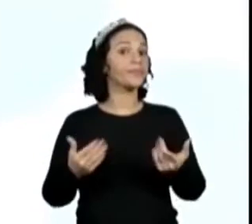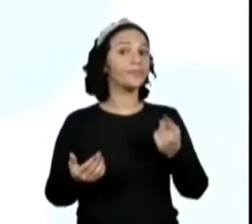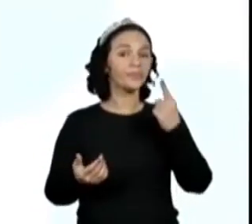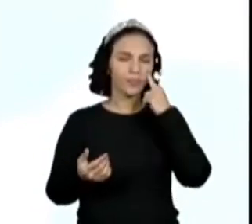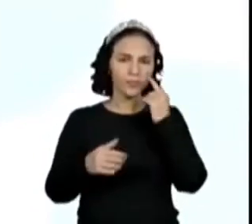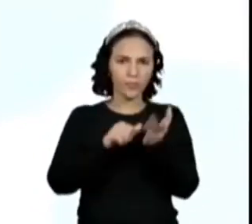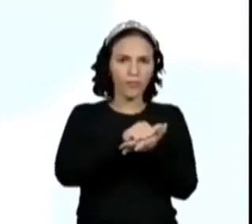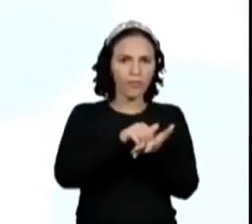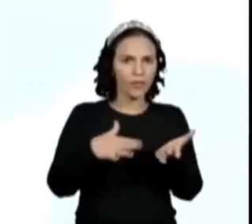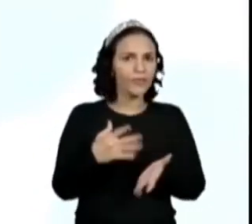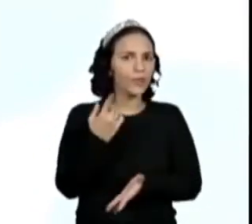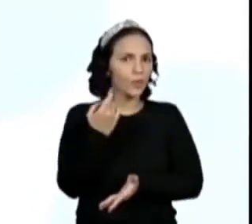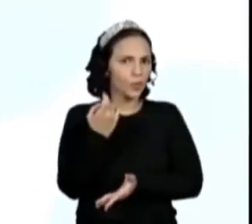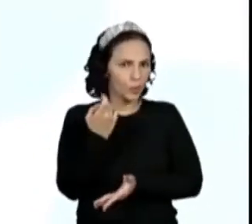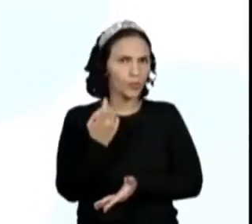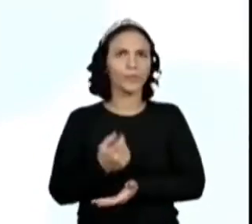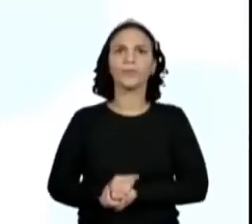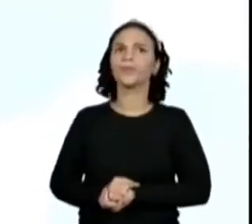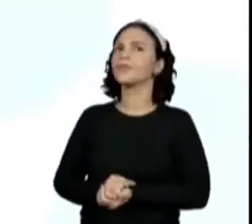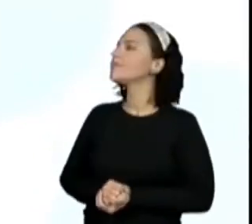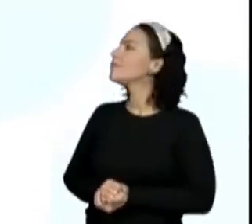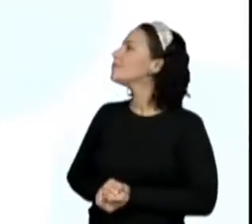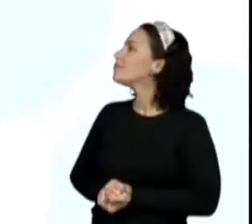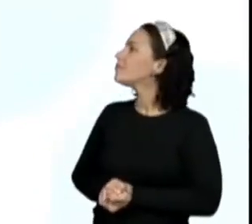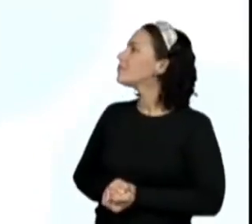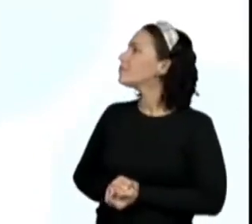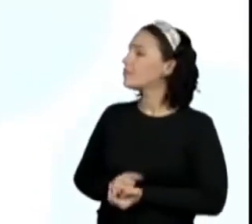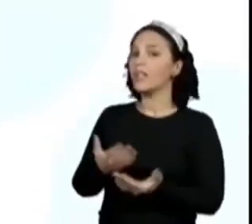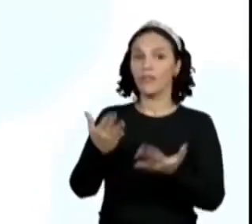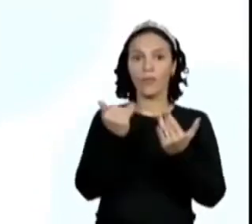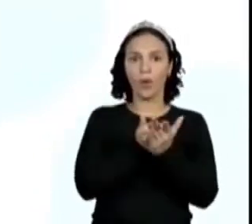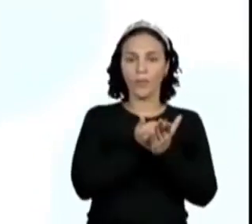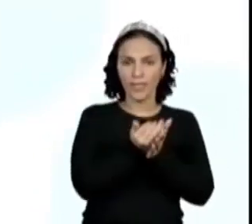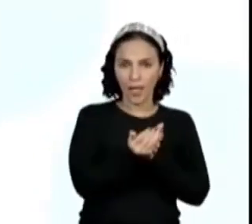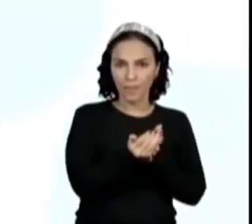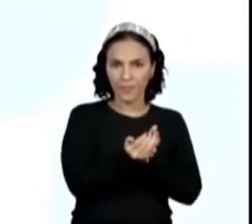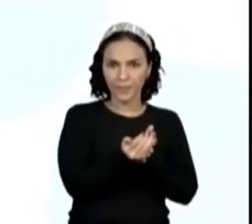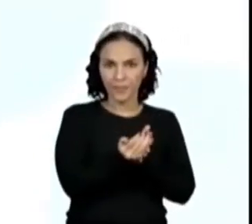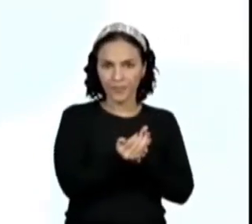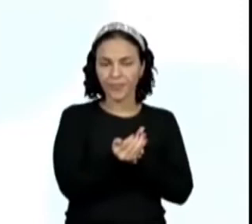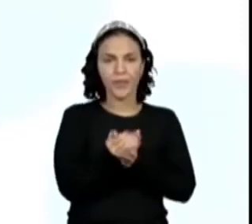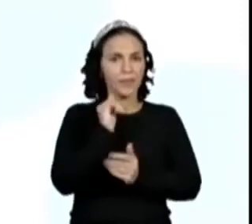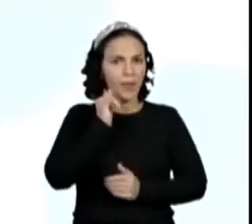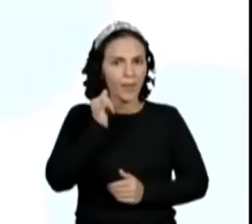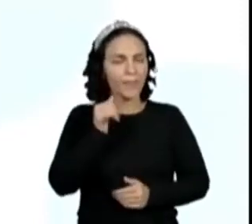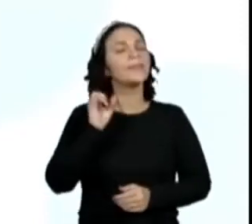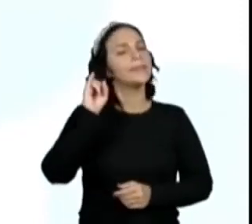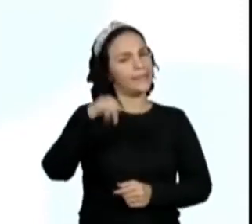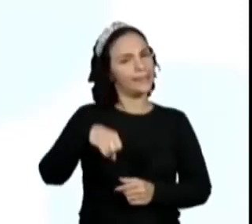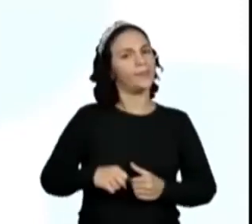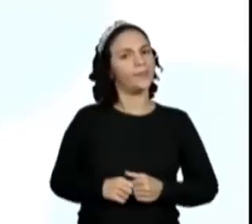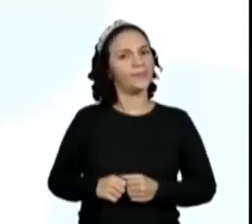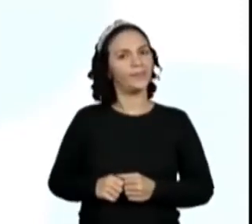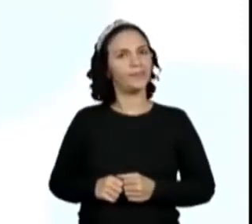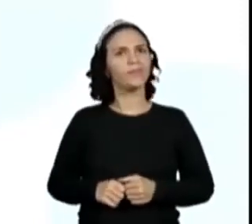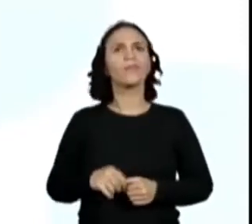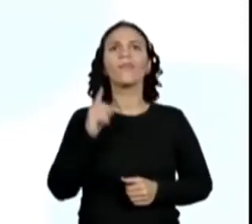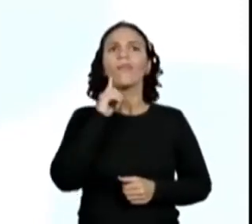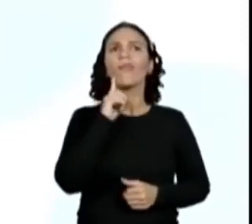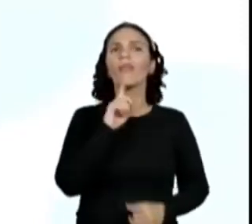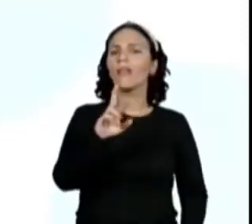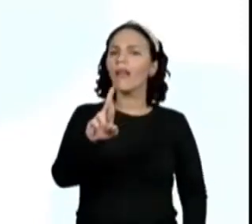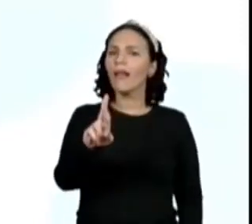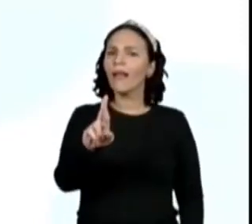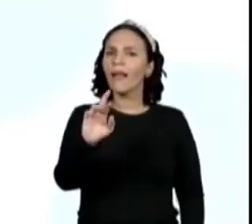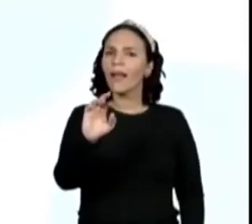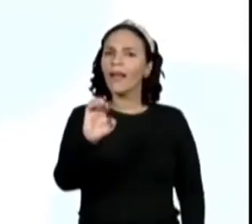atividade, diferente da outra, a gente vai começar recitando também. Sim, vamos recitar essa palavra? Não é diferente.